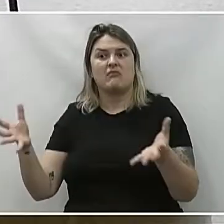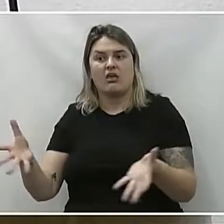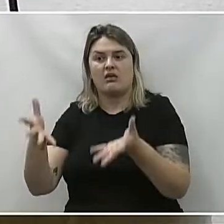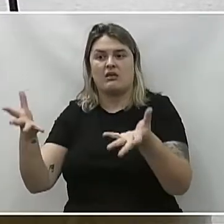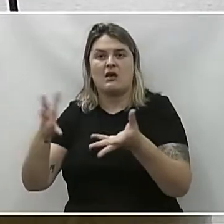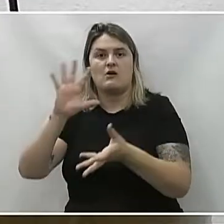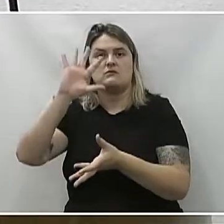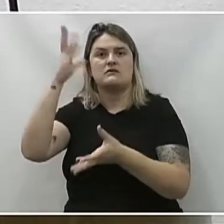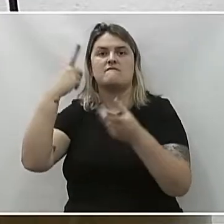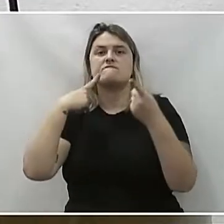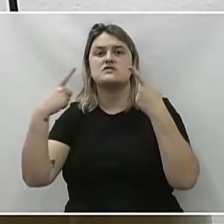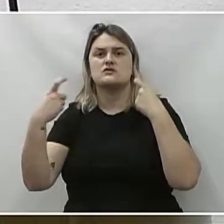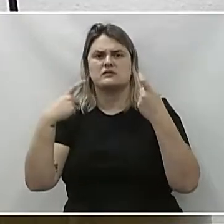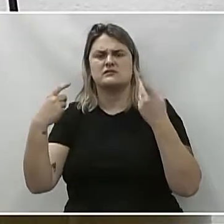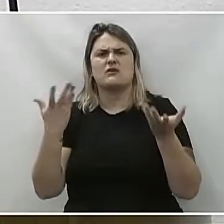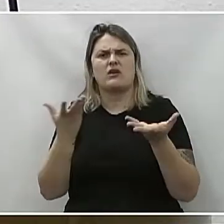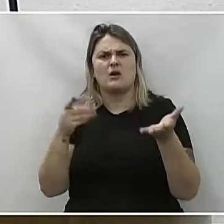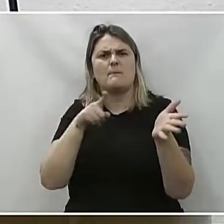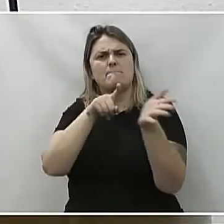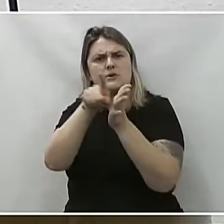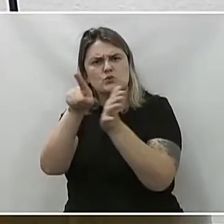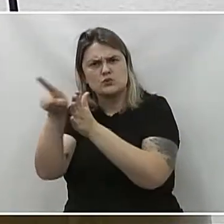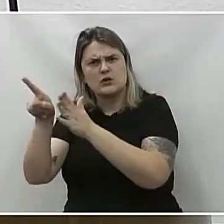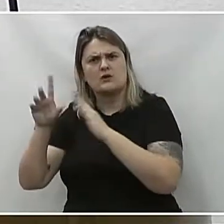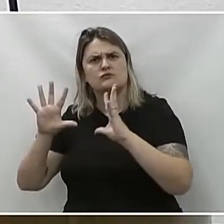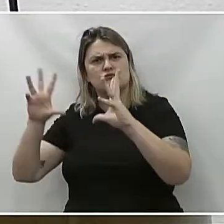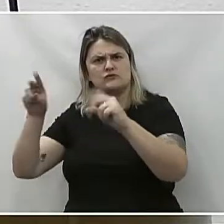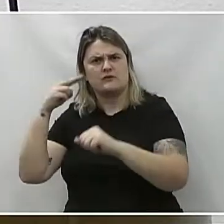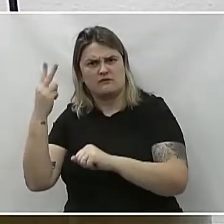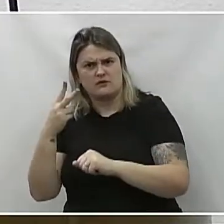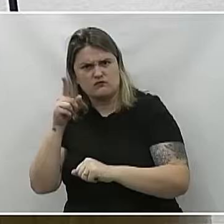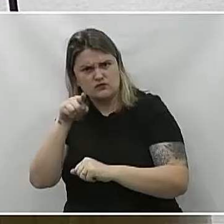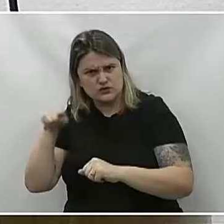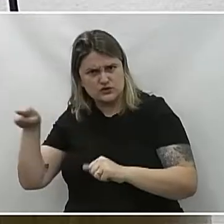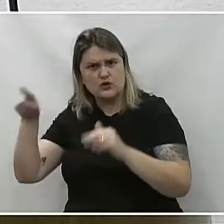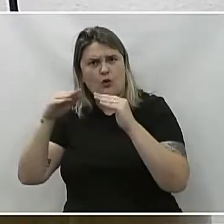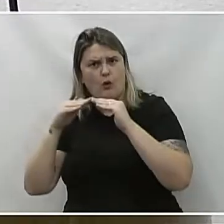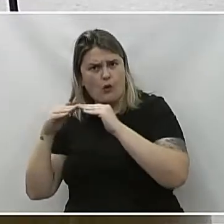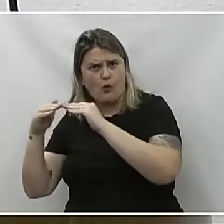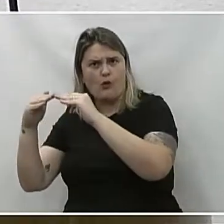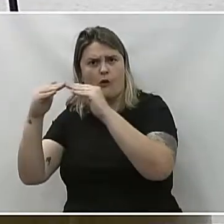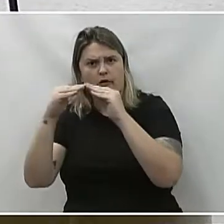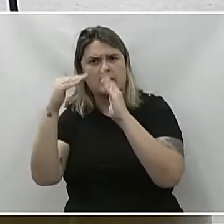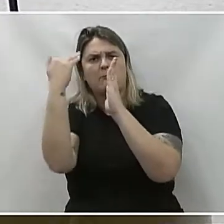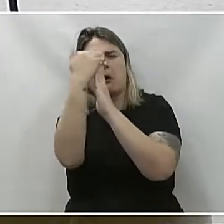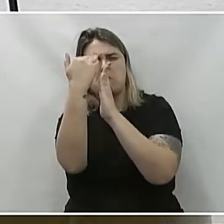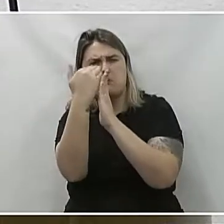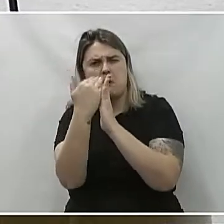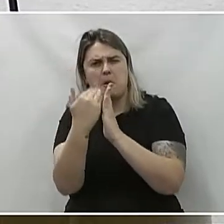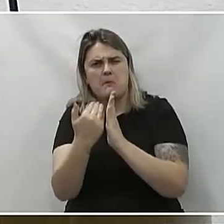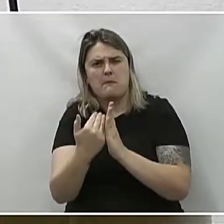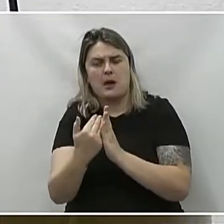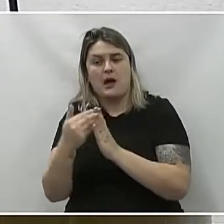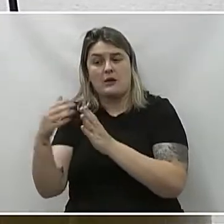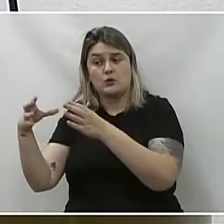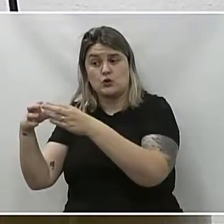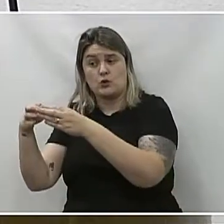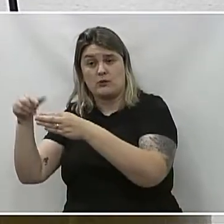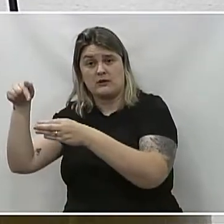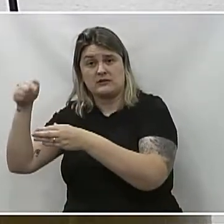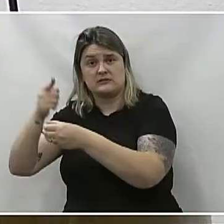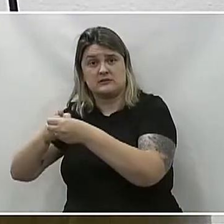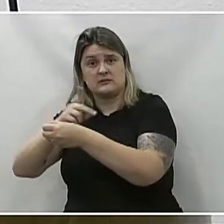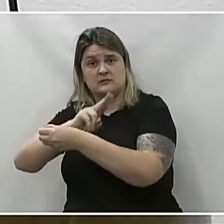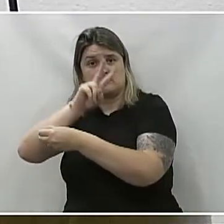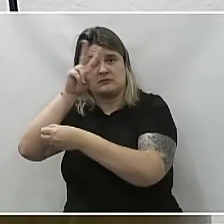violência. Quero perguntar aos nobres colegas aqui se vocês concordam com a lista que uma ala bolsonarista de União da Vitória